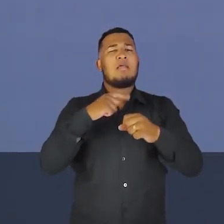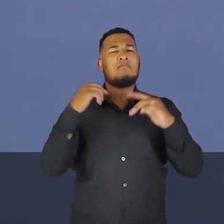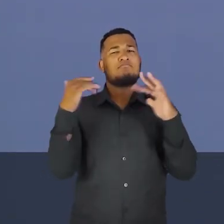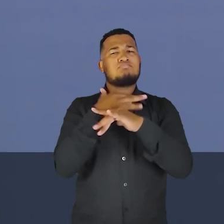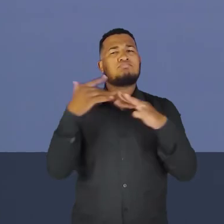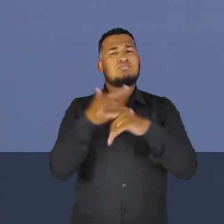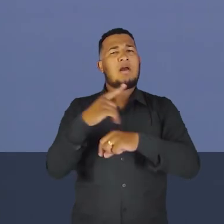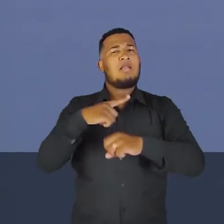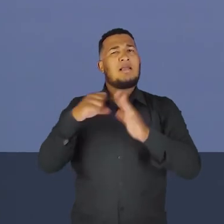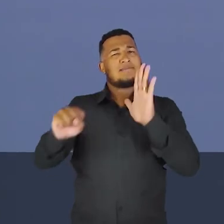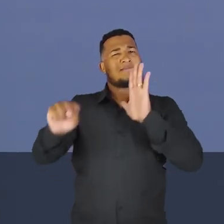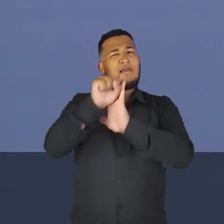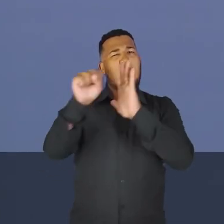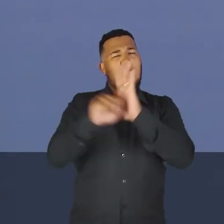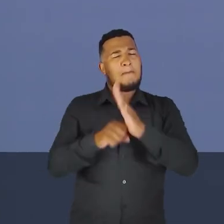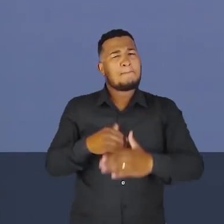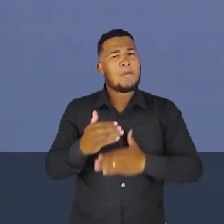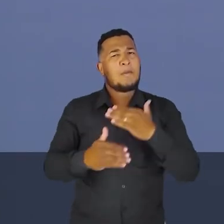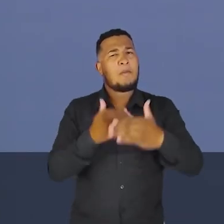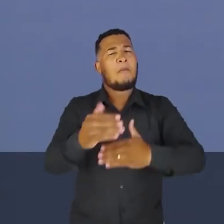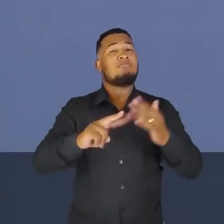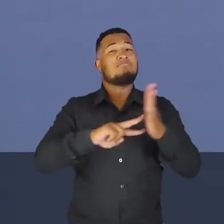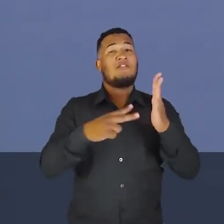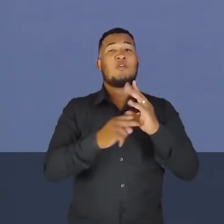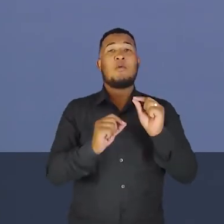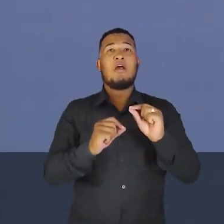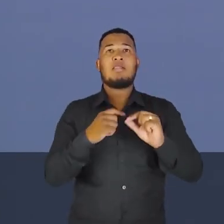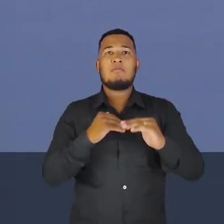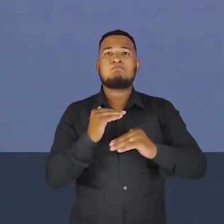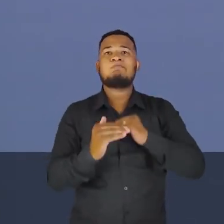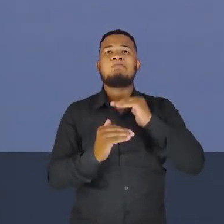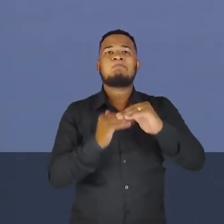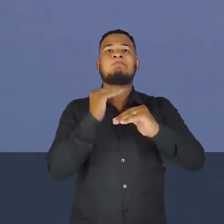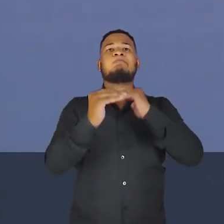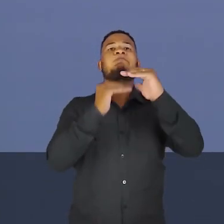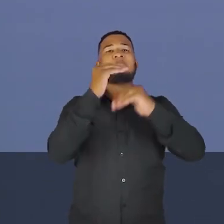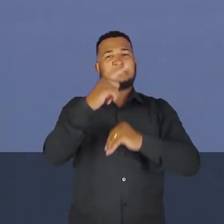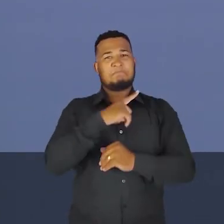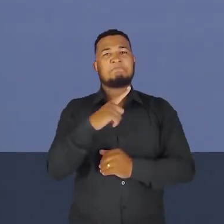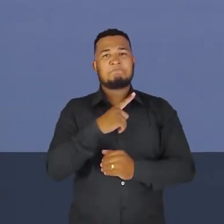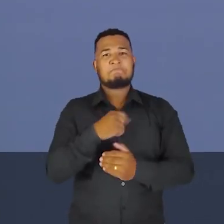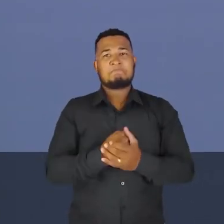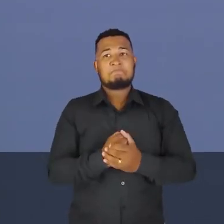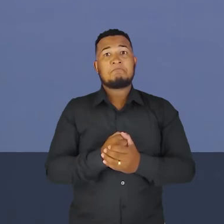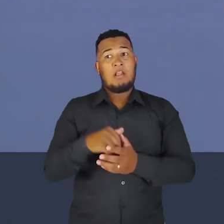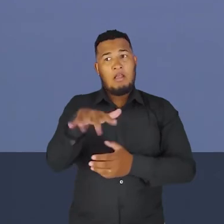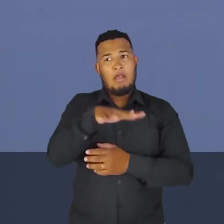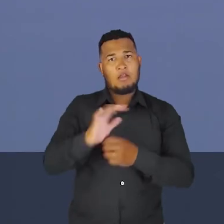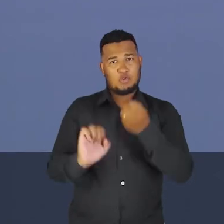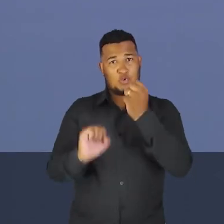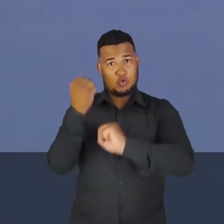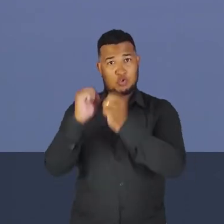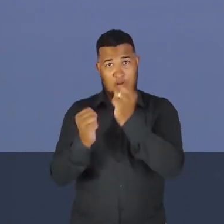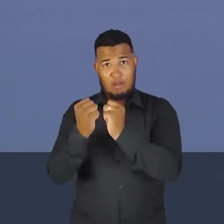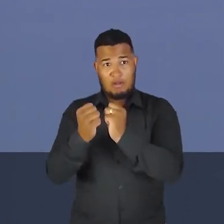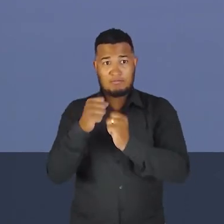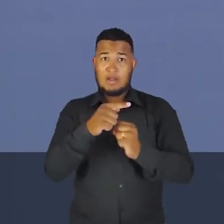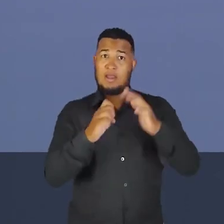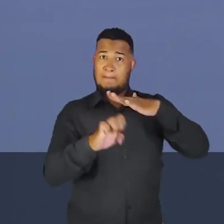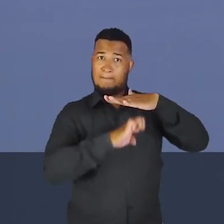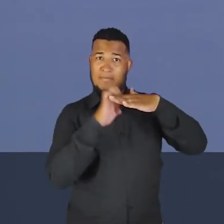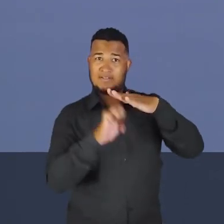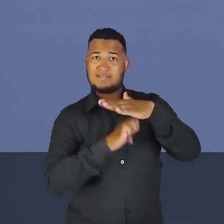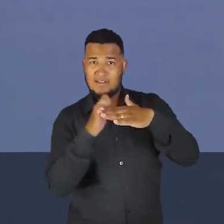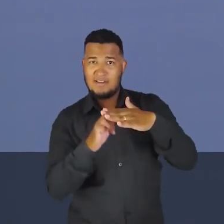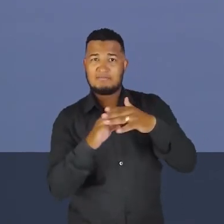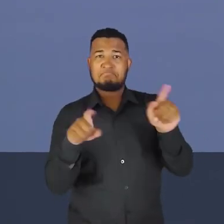né, dos séculos, né, uma grande evolução nas cidades. Tá? Elas apresentaram evoluções no campo industrial, no campo empresarial, né,